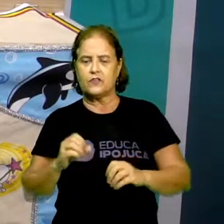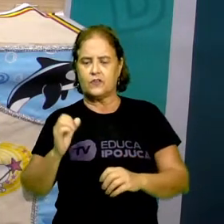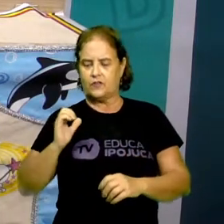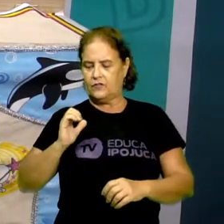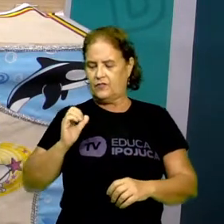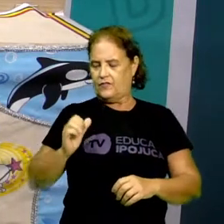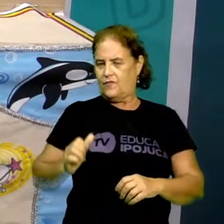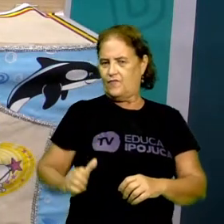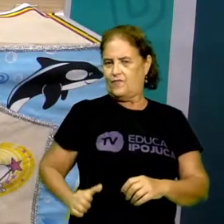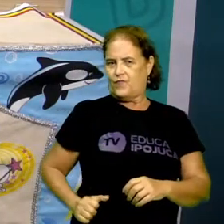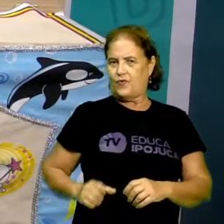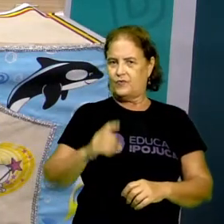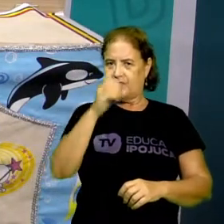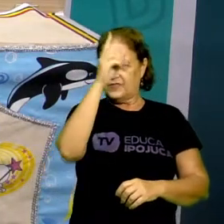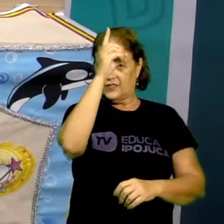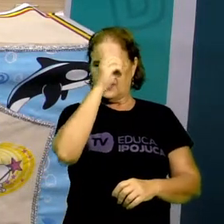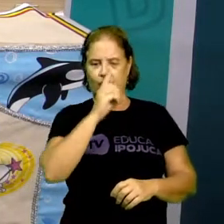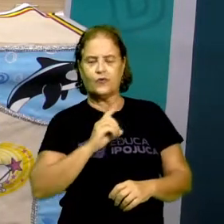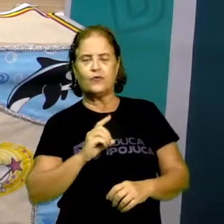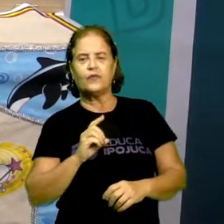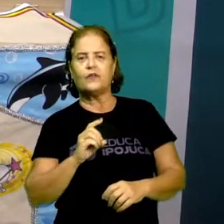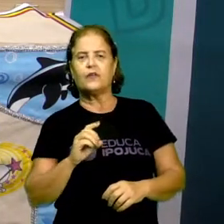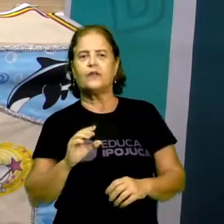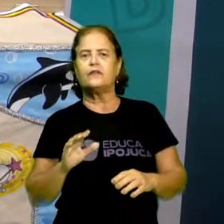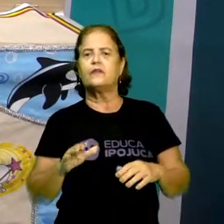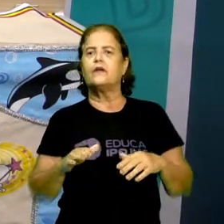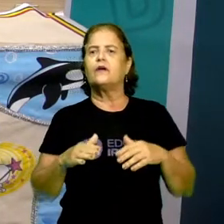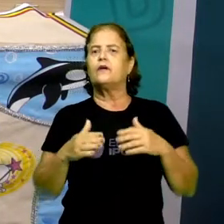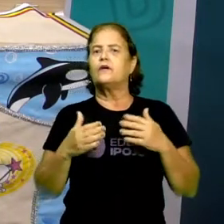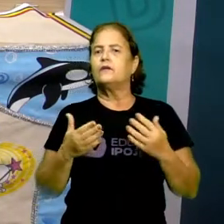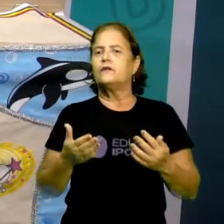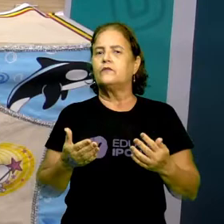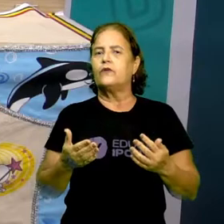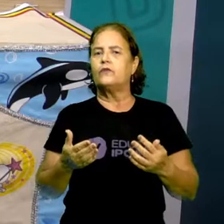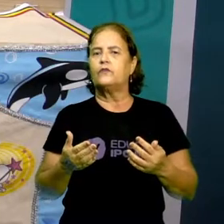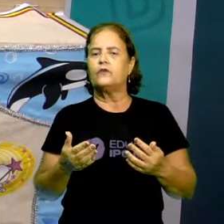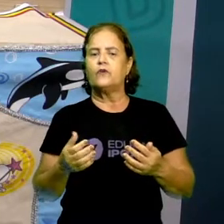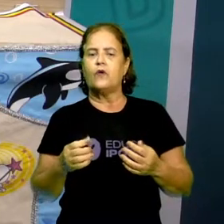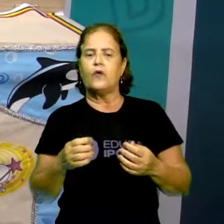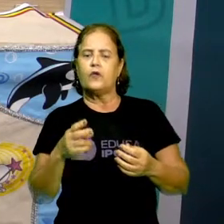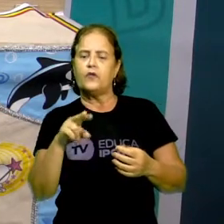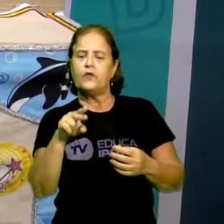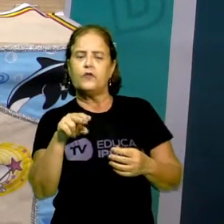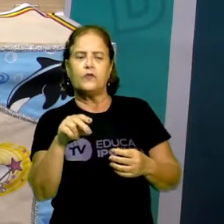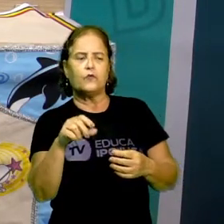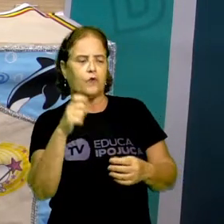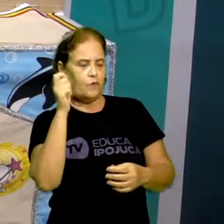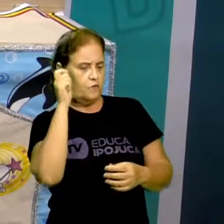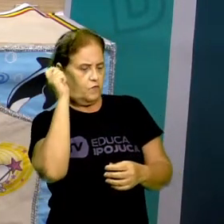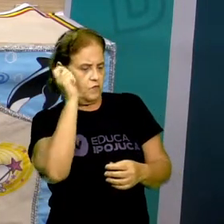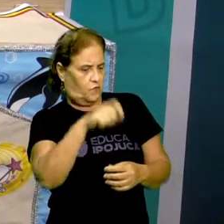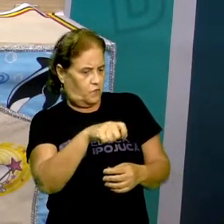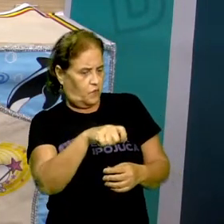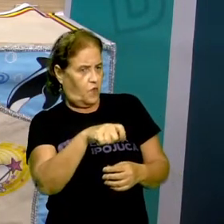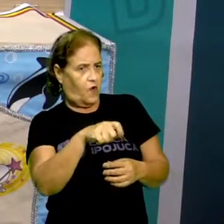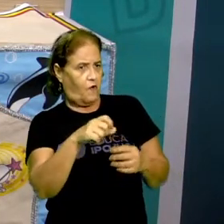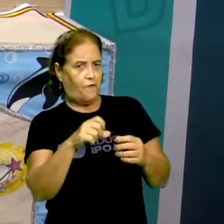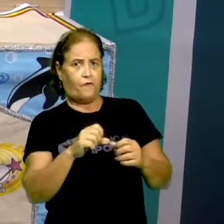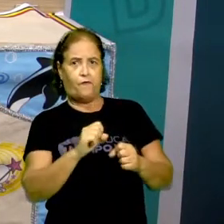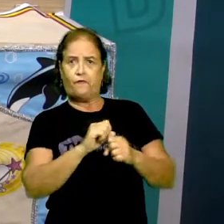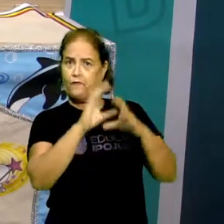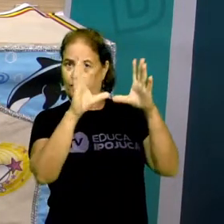bolsa dourada. De onde tiraste este jeito de fada? Eita!